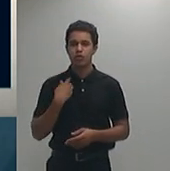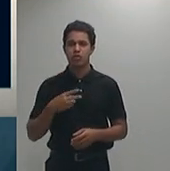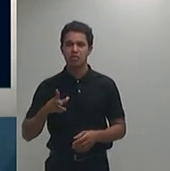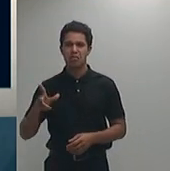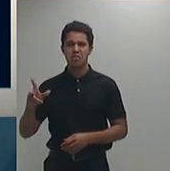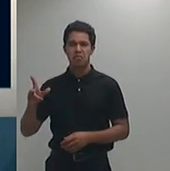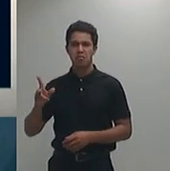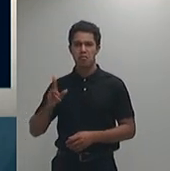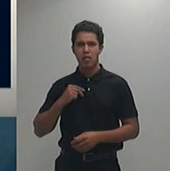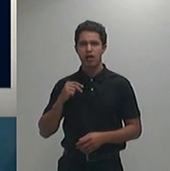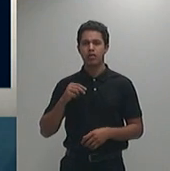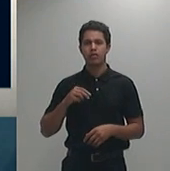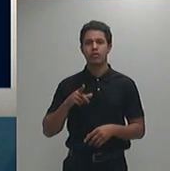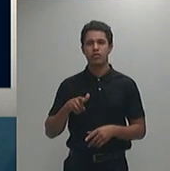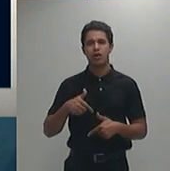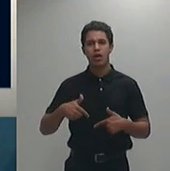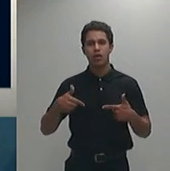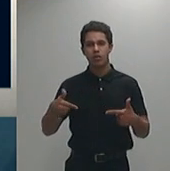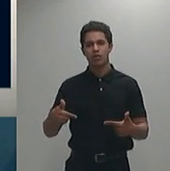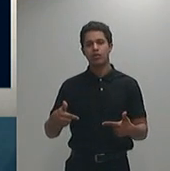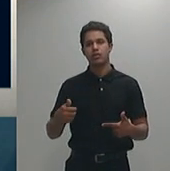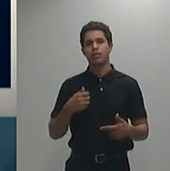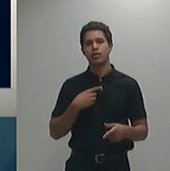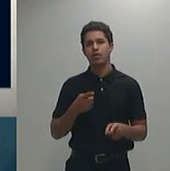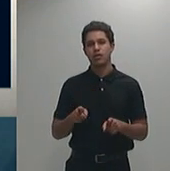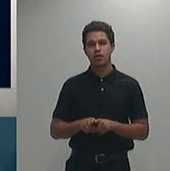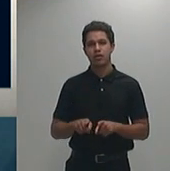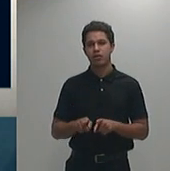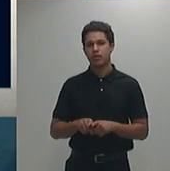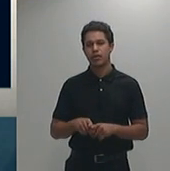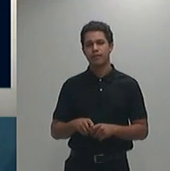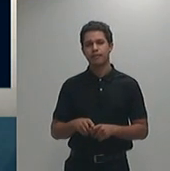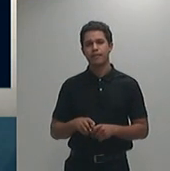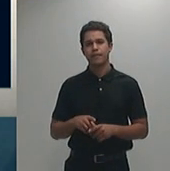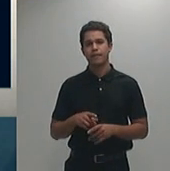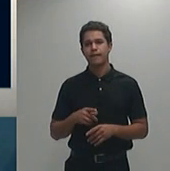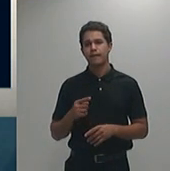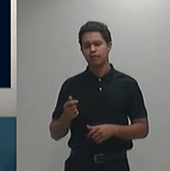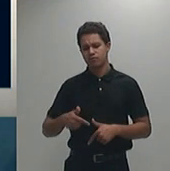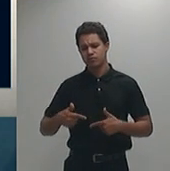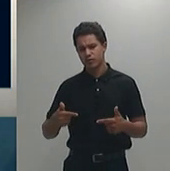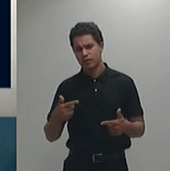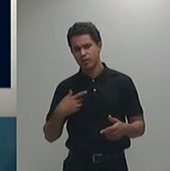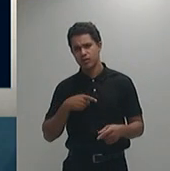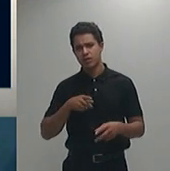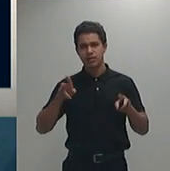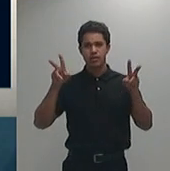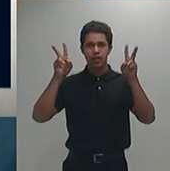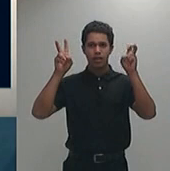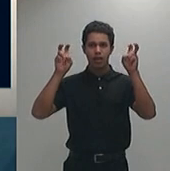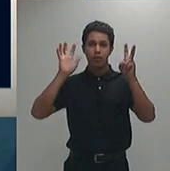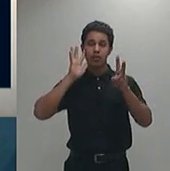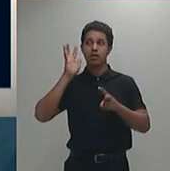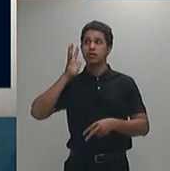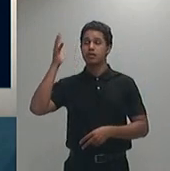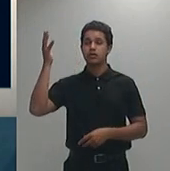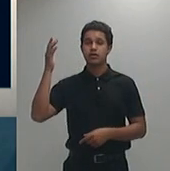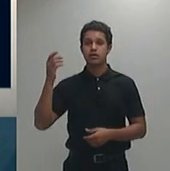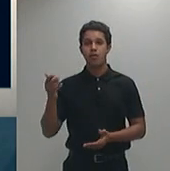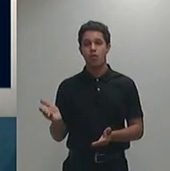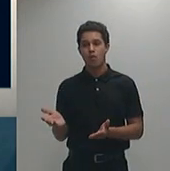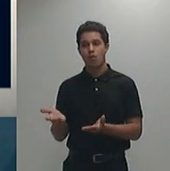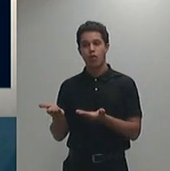da causa EA imprescindibilidade de Expresso enfrentamento do tema na decisão motivada